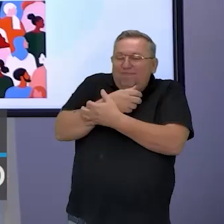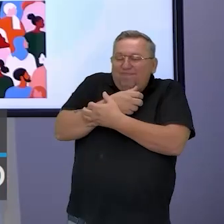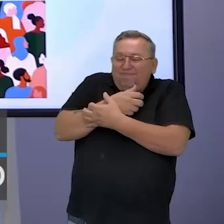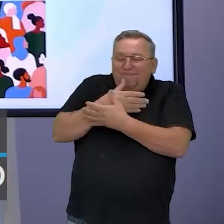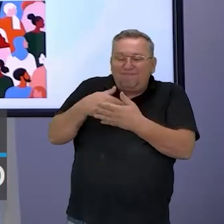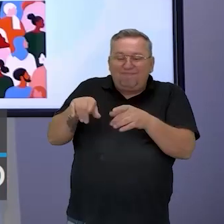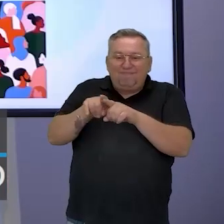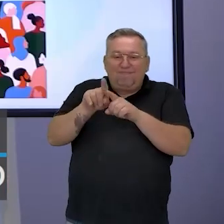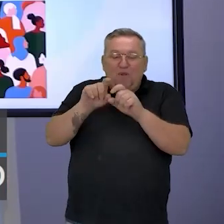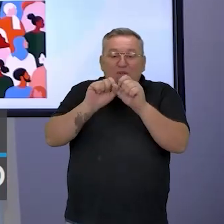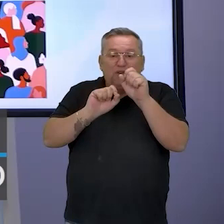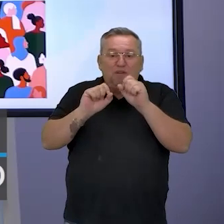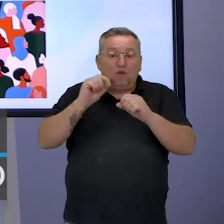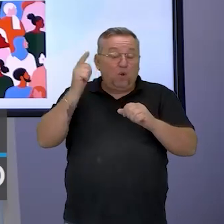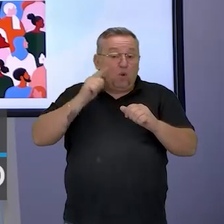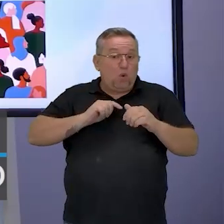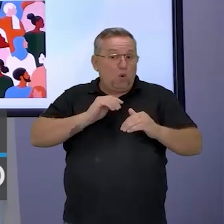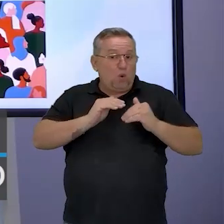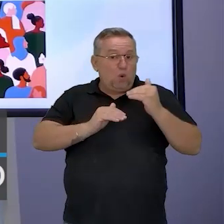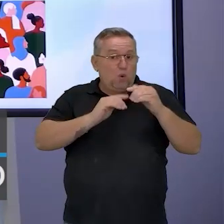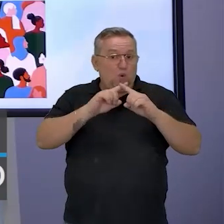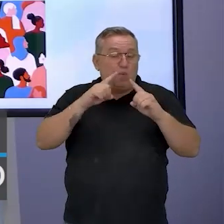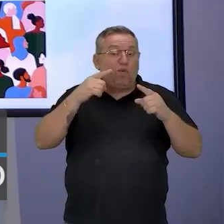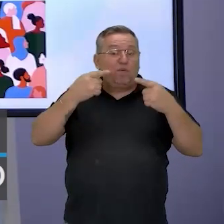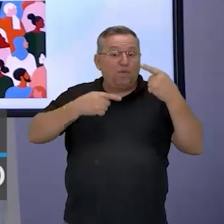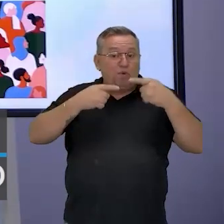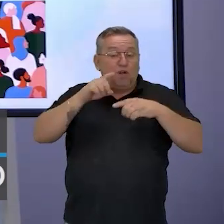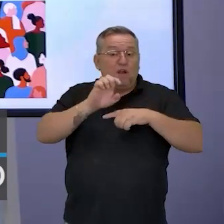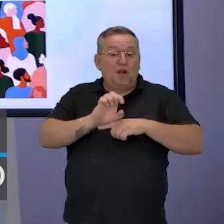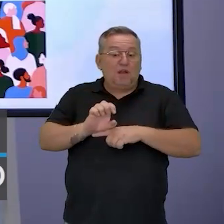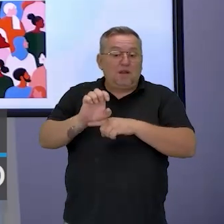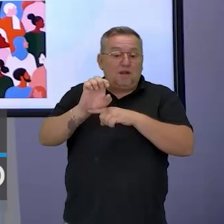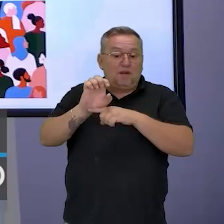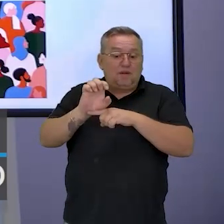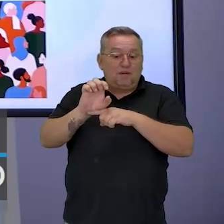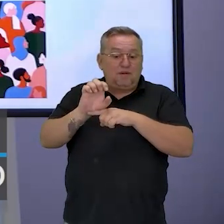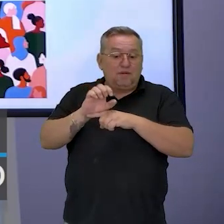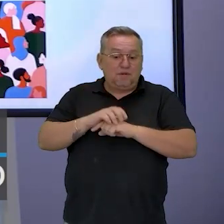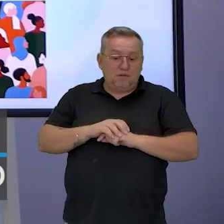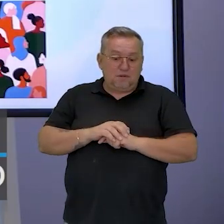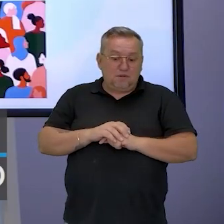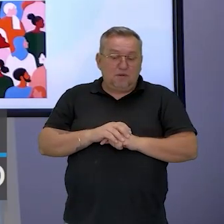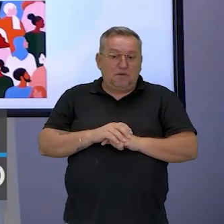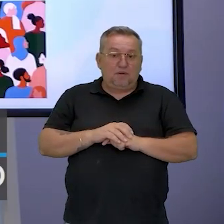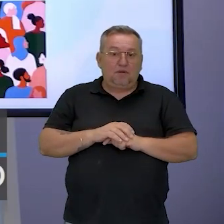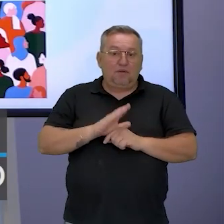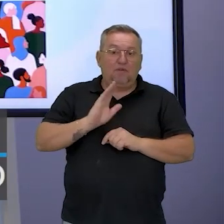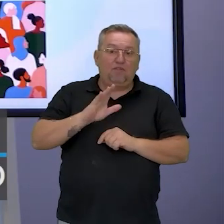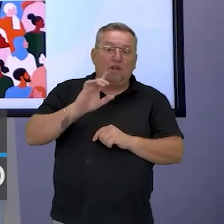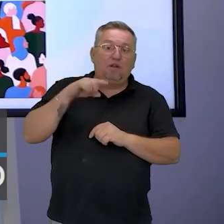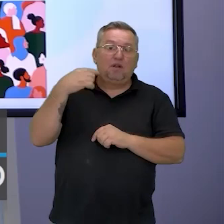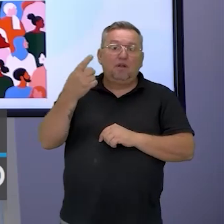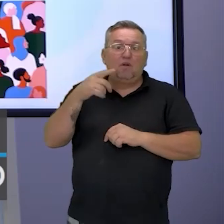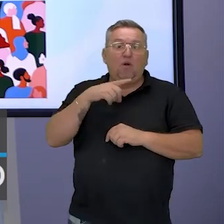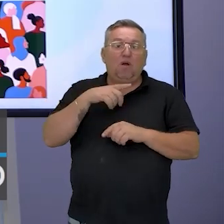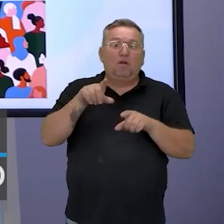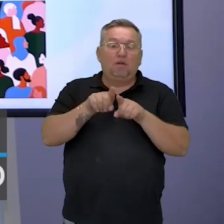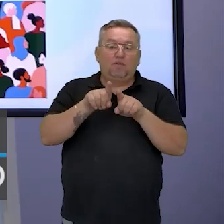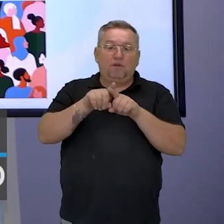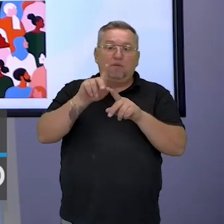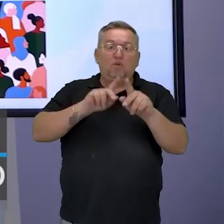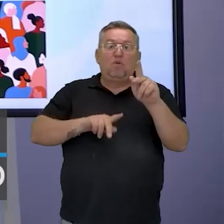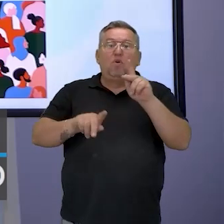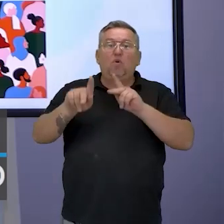Se construiu, então, isso foi uma política de Estado, tá? Já que nós recebíamos